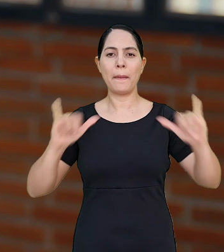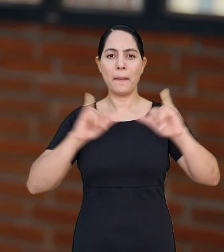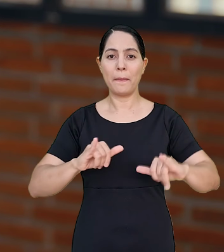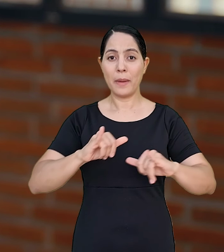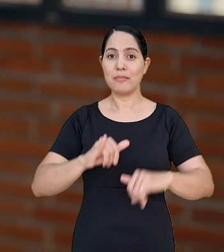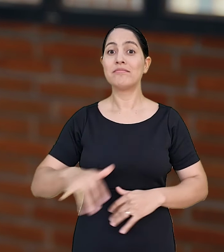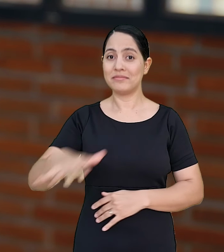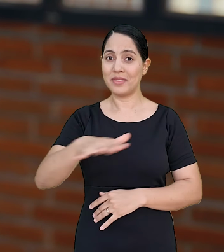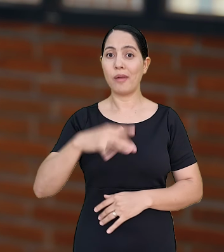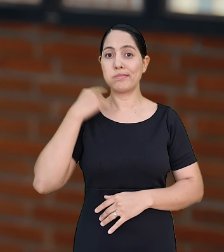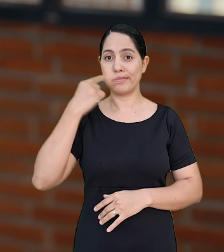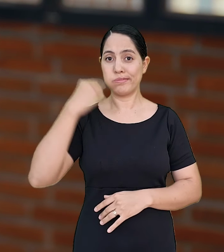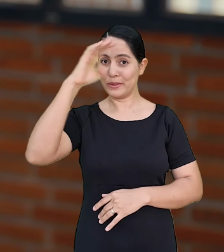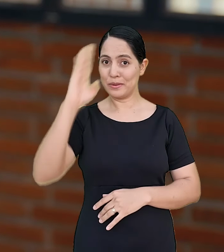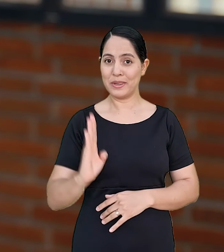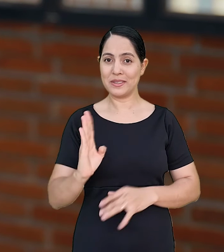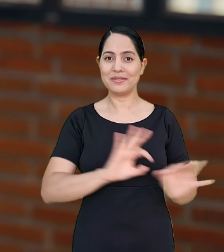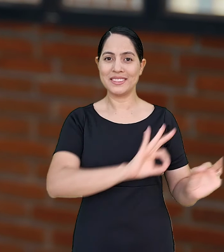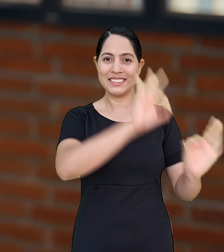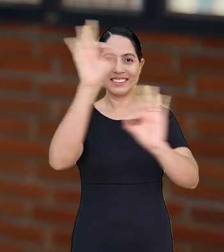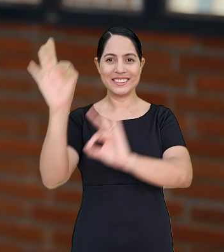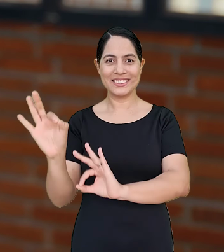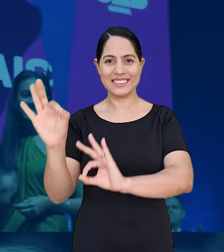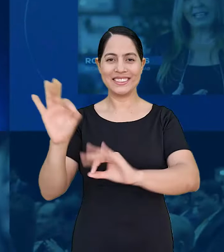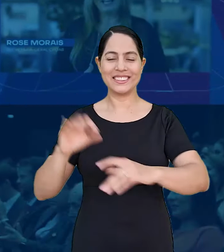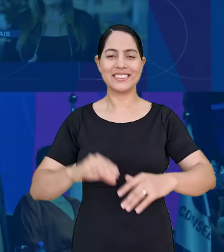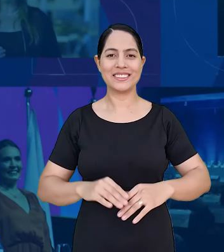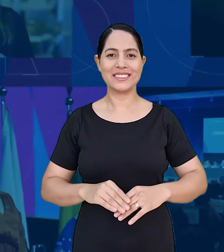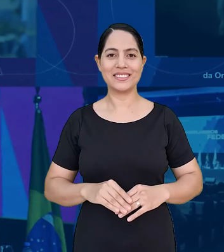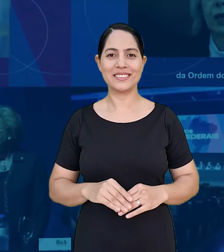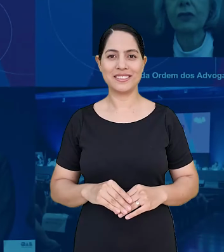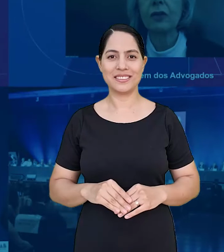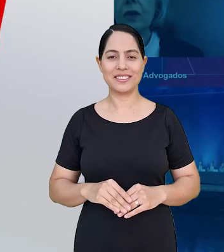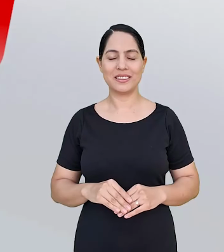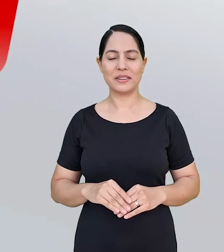da advocacia brasileira. Estamos no ar!